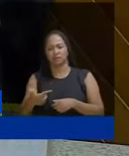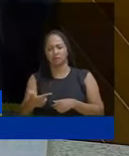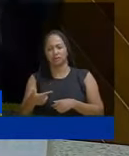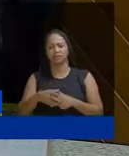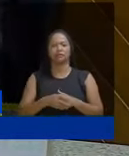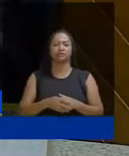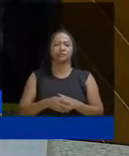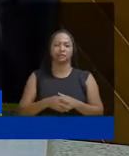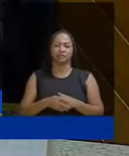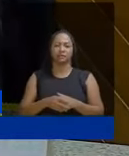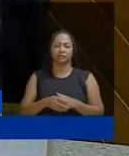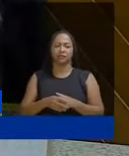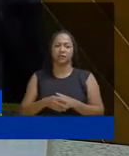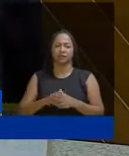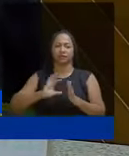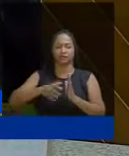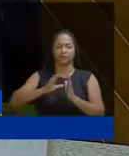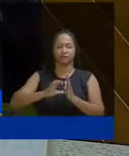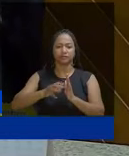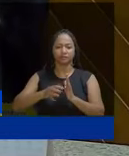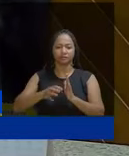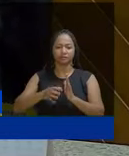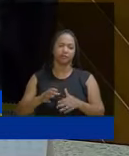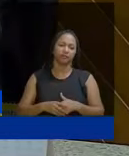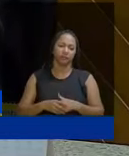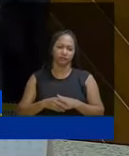Rezende. A partir de